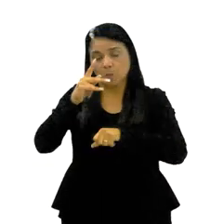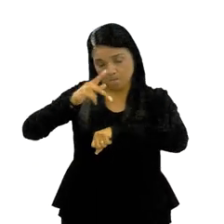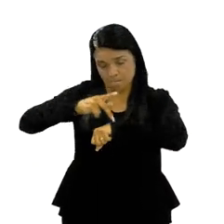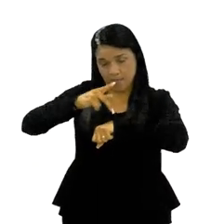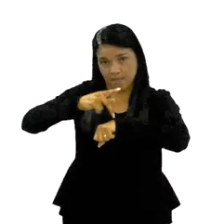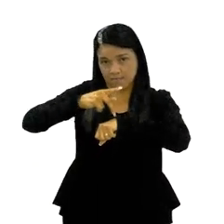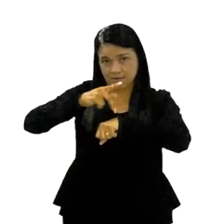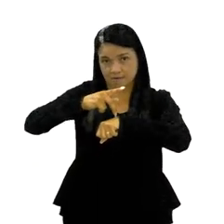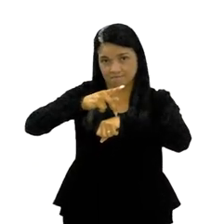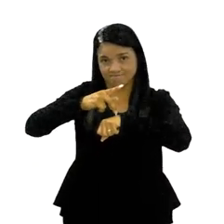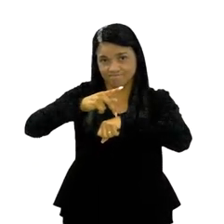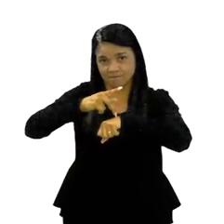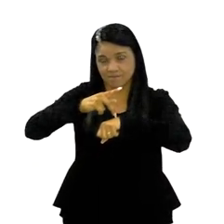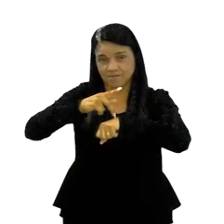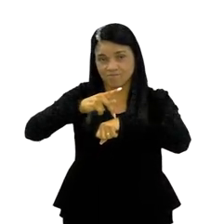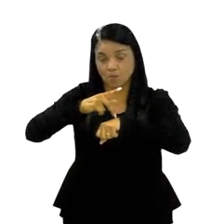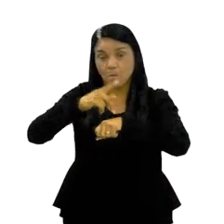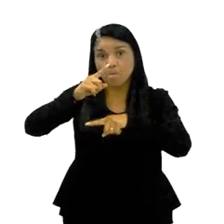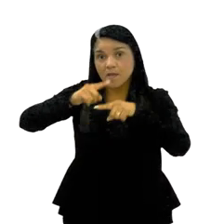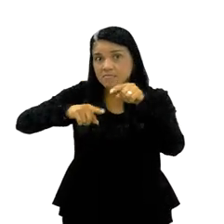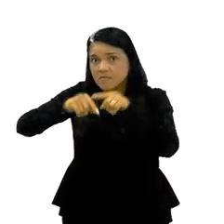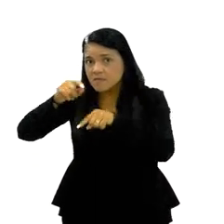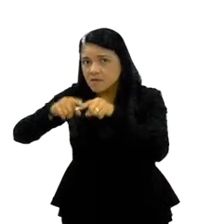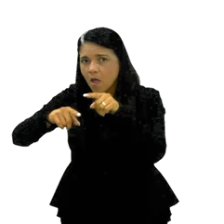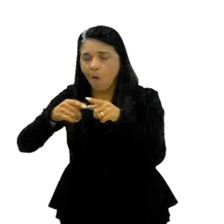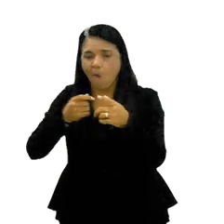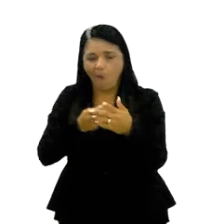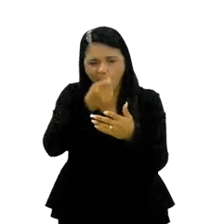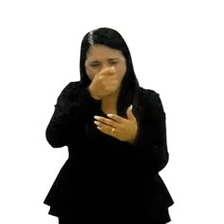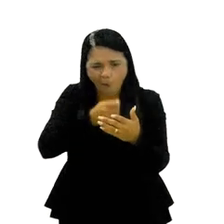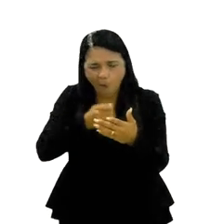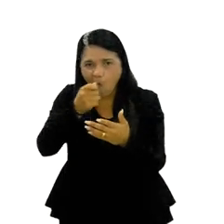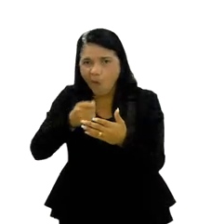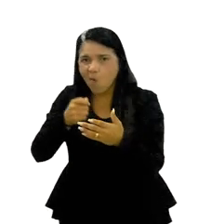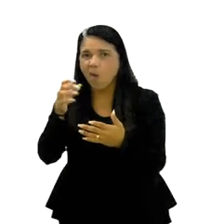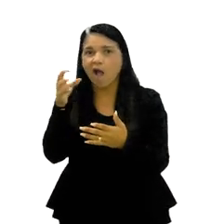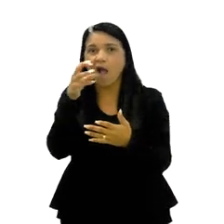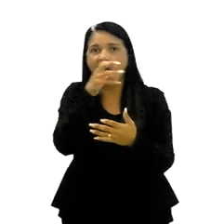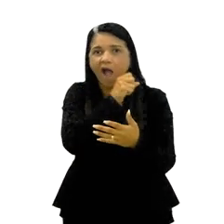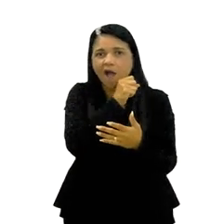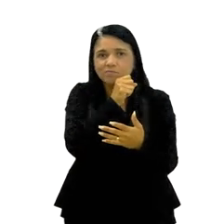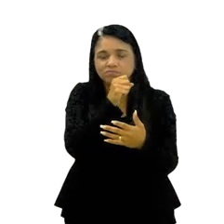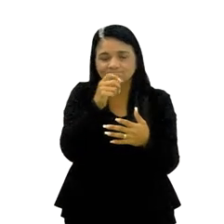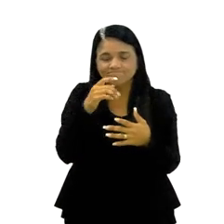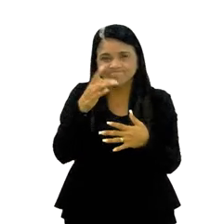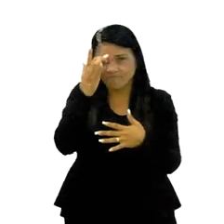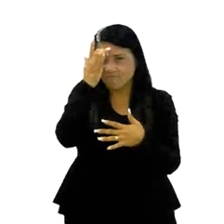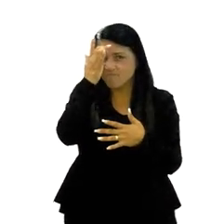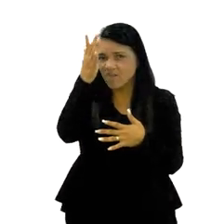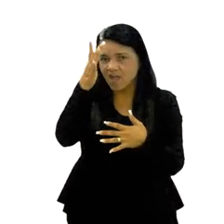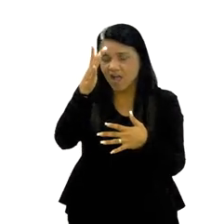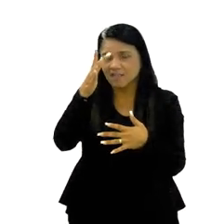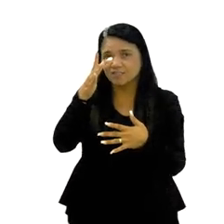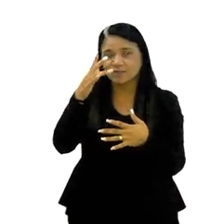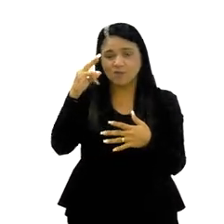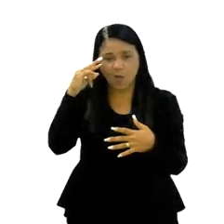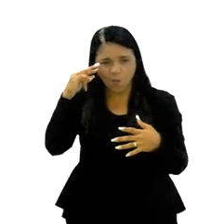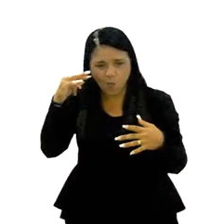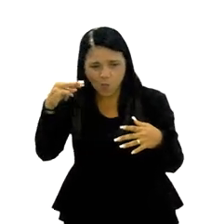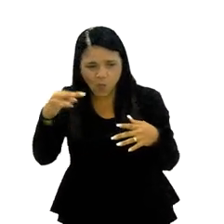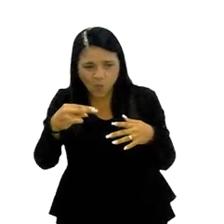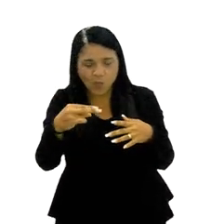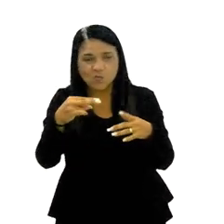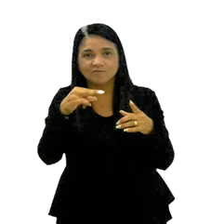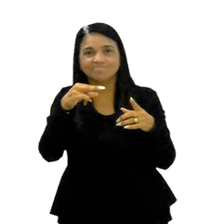fazer uma pedra cenográfica. Então você consegue um material, um rolo, que você consegue trabalhar ele para que se torne mais fácil